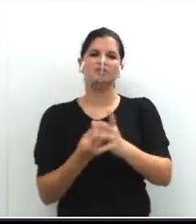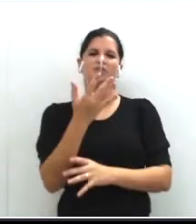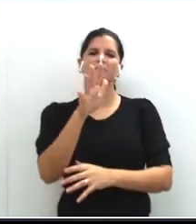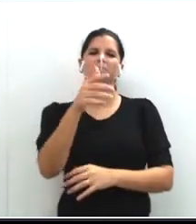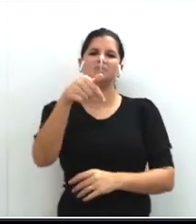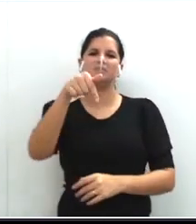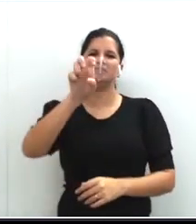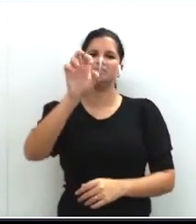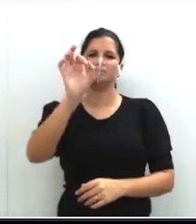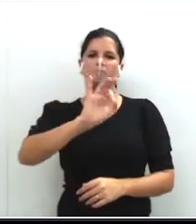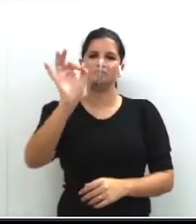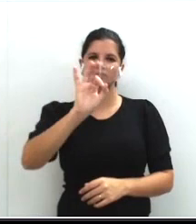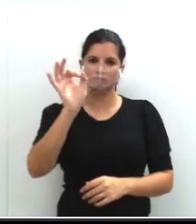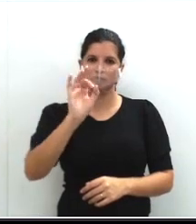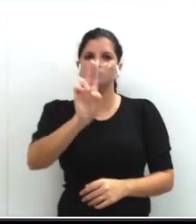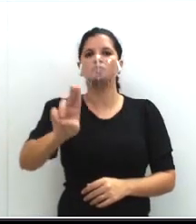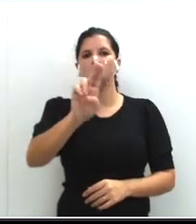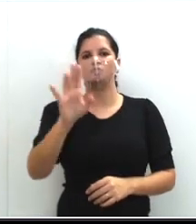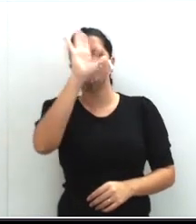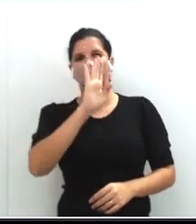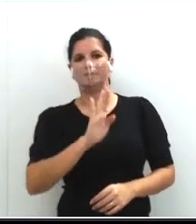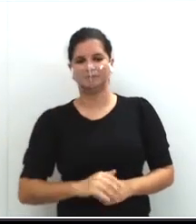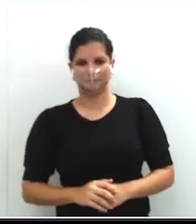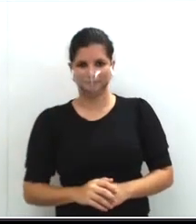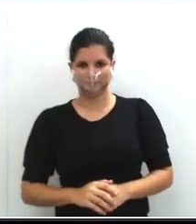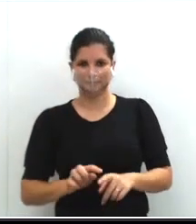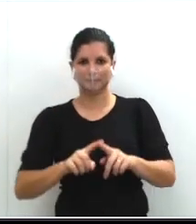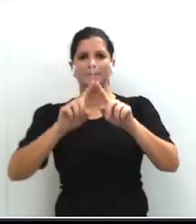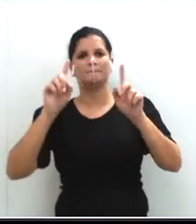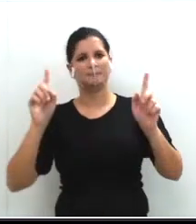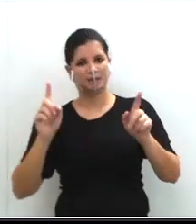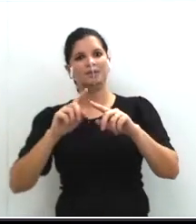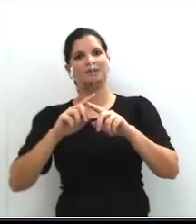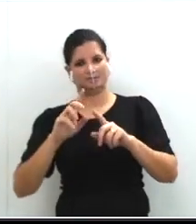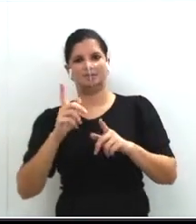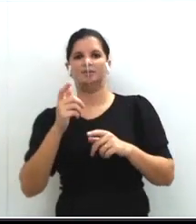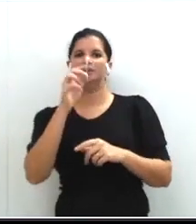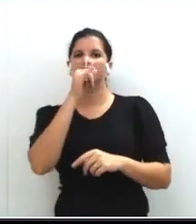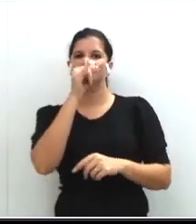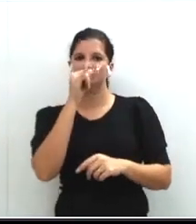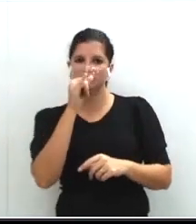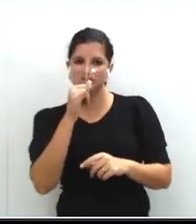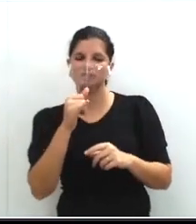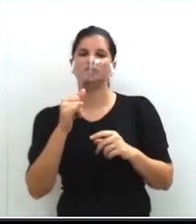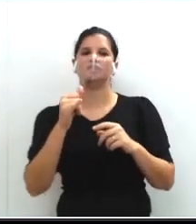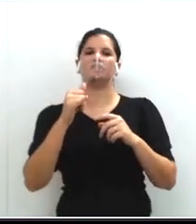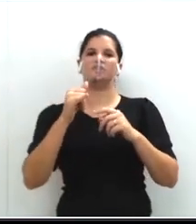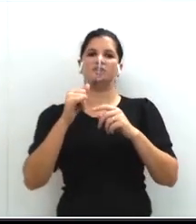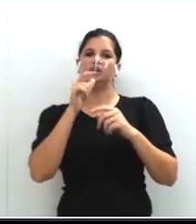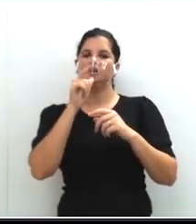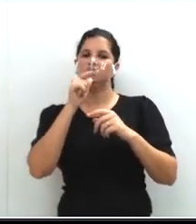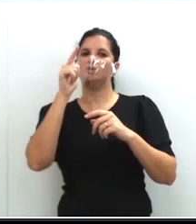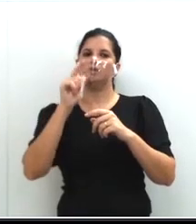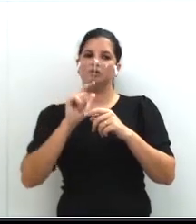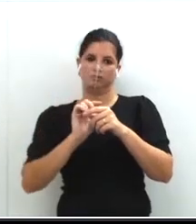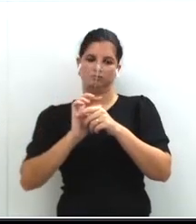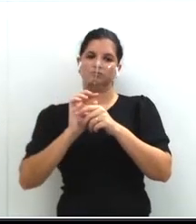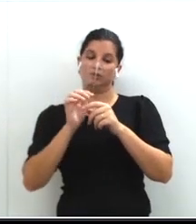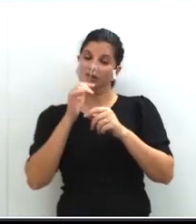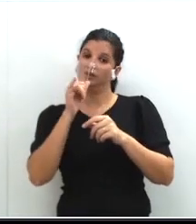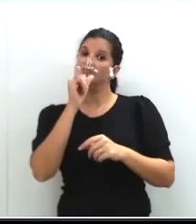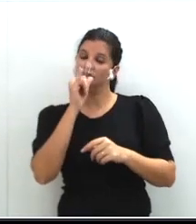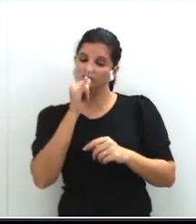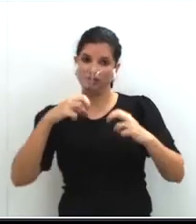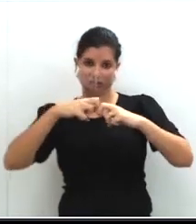75% do total consumido no Brasil. Mas é claro que a energia termoelétrica ela tem um efeito no nosso